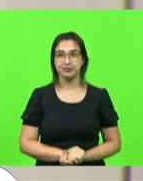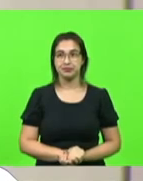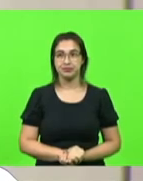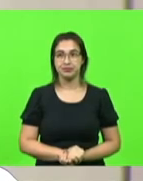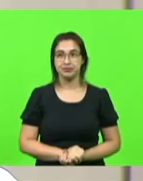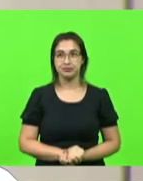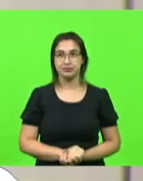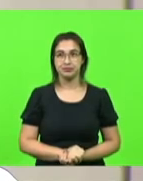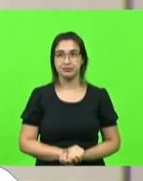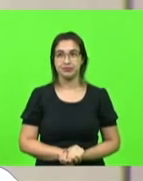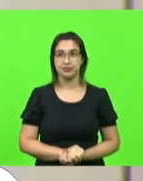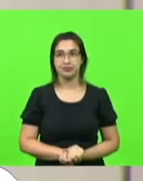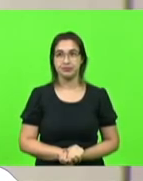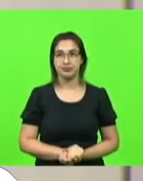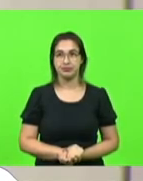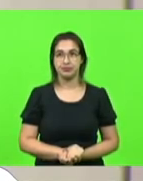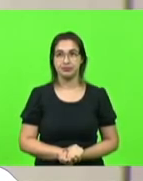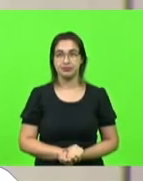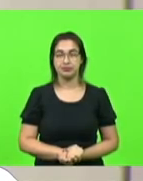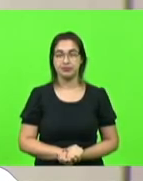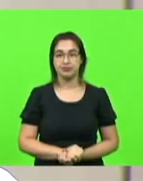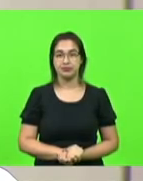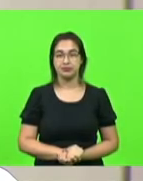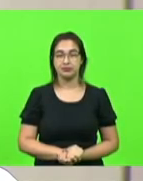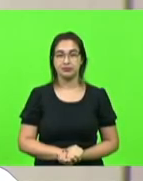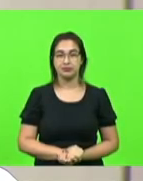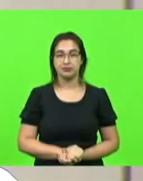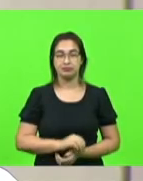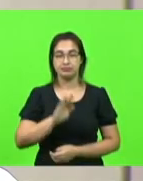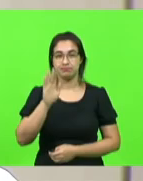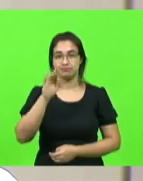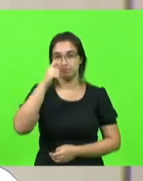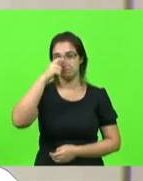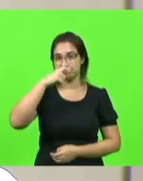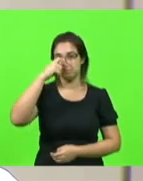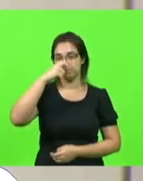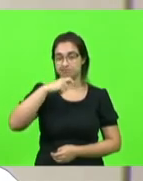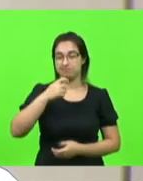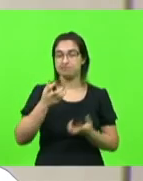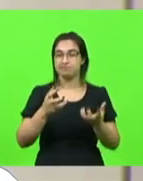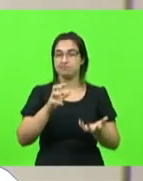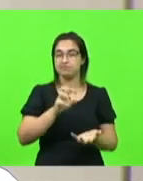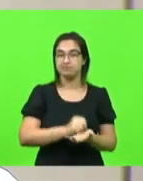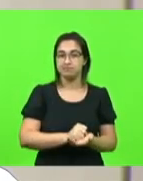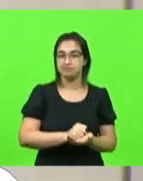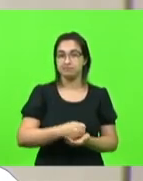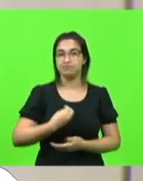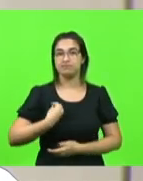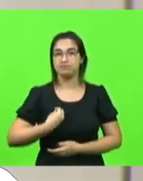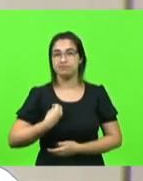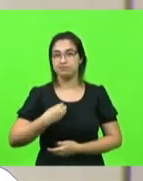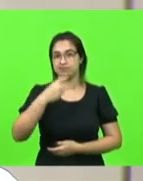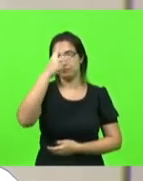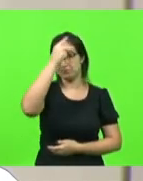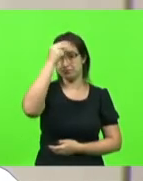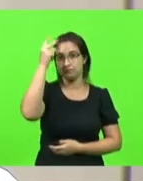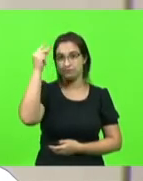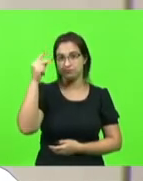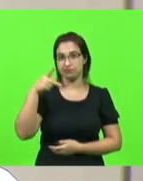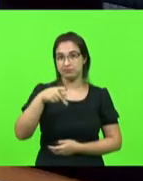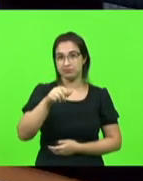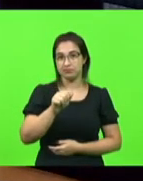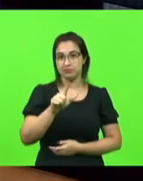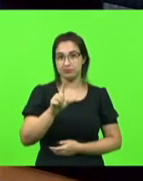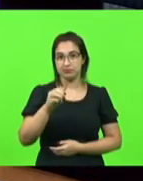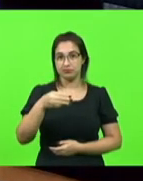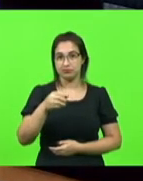Senhor presidente. Pois não, deputado Maurício. Só pela ordem aqui, eu queria registrar a presença do nosso prefeito Palmasola, que eu